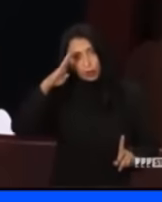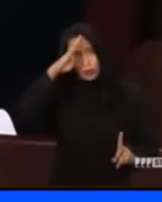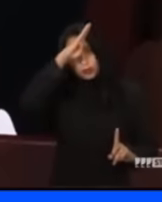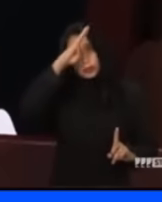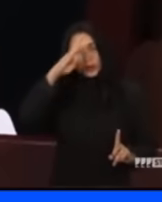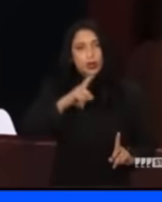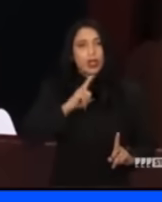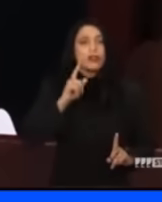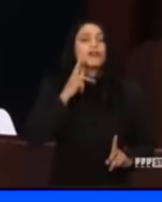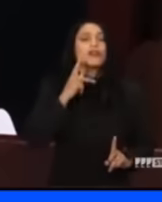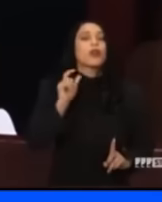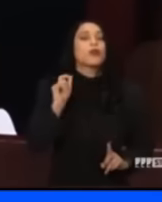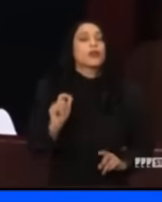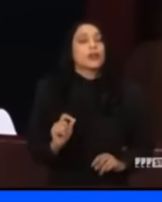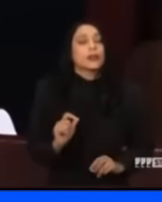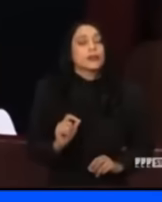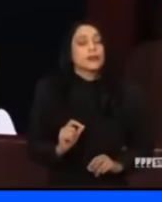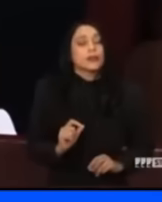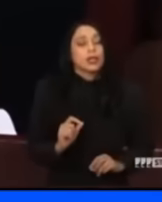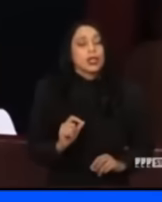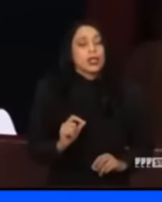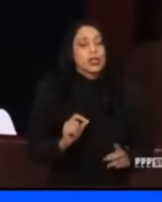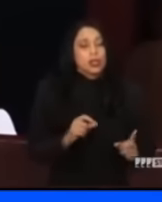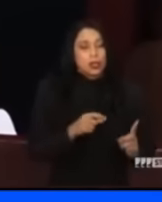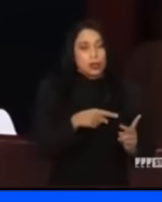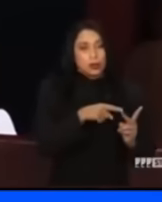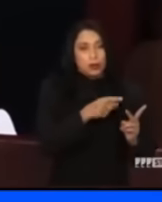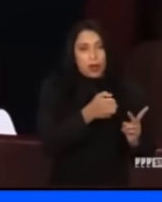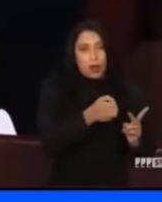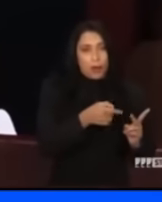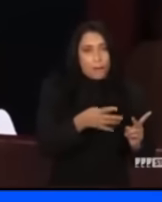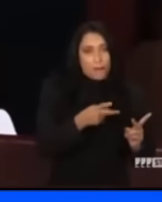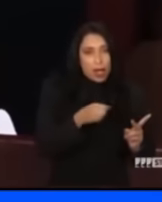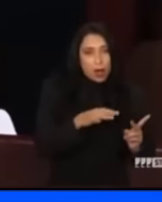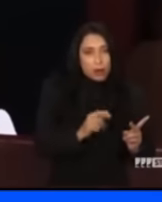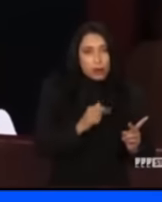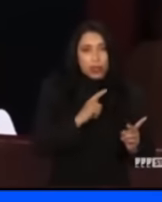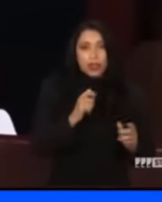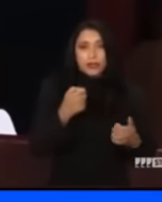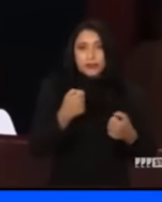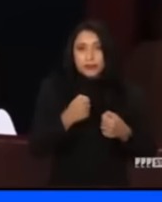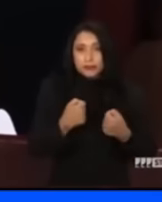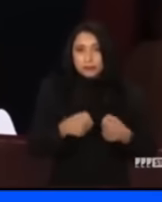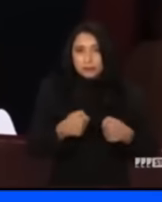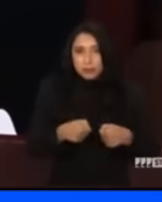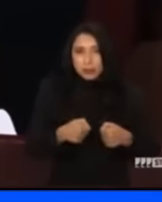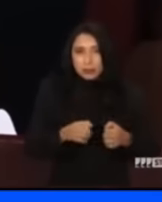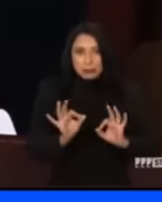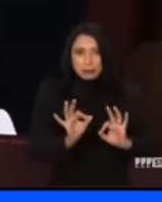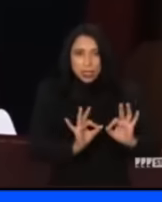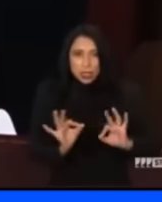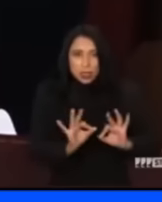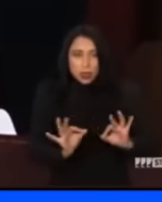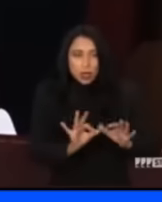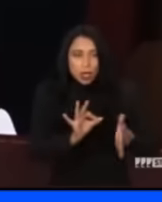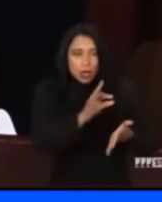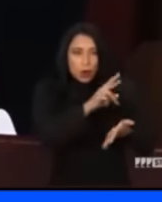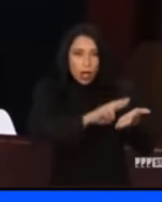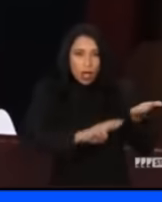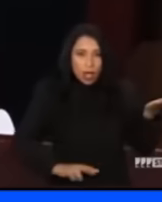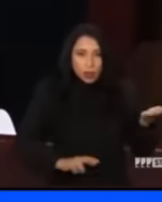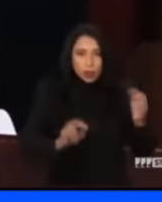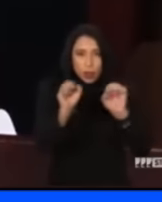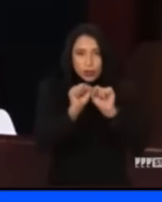determinou que o réu Paulo Sérgio Nogueira de Oliveira produzisse um relatório de fiscalização do sistema eletrônico